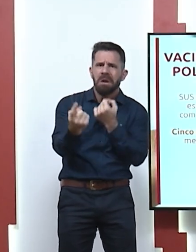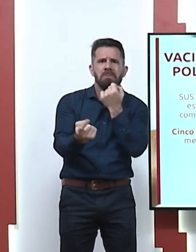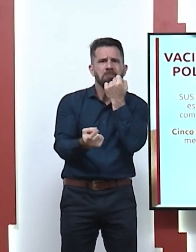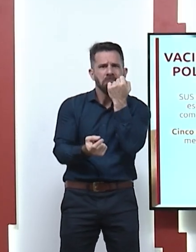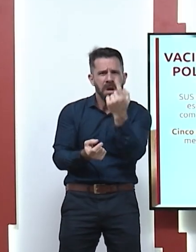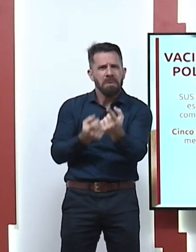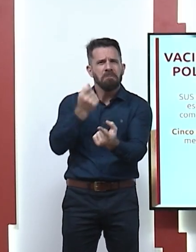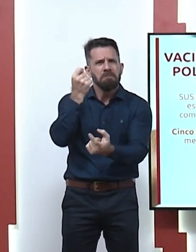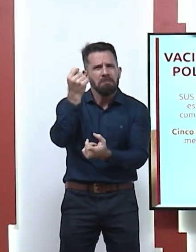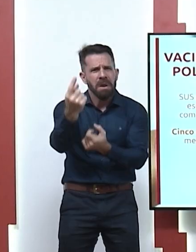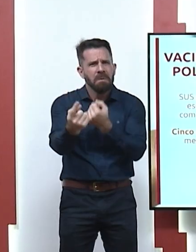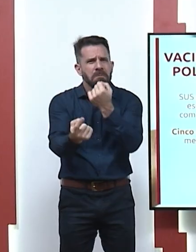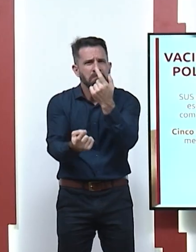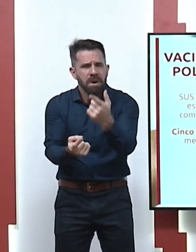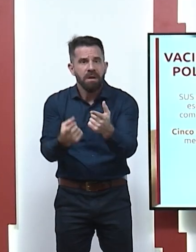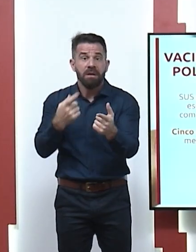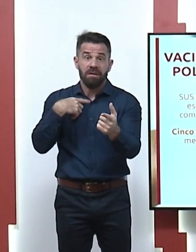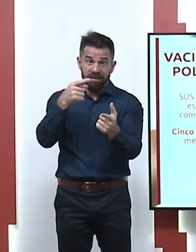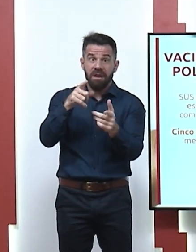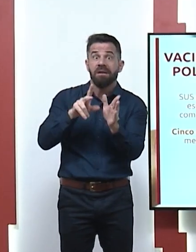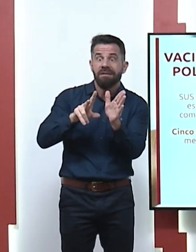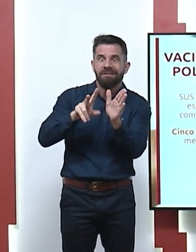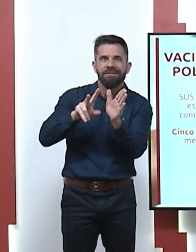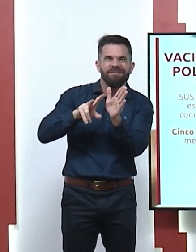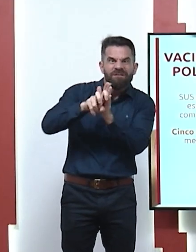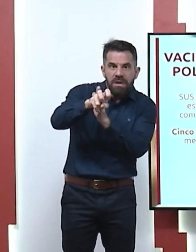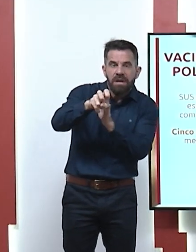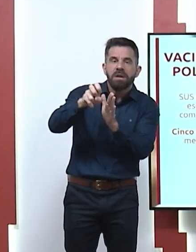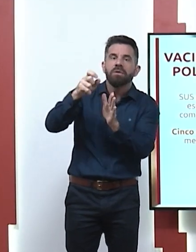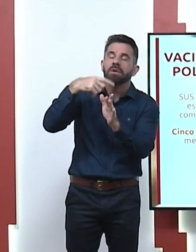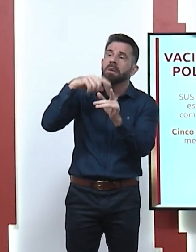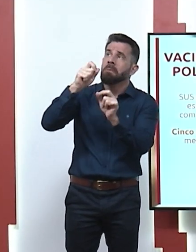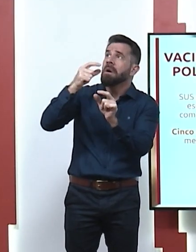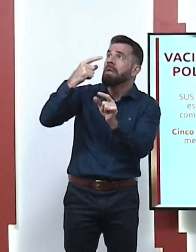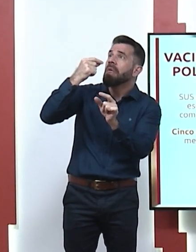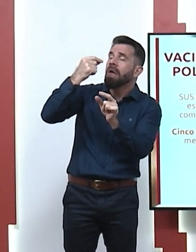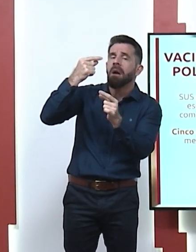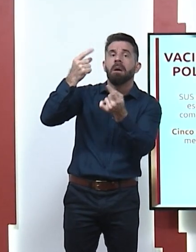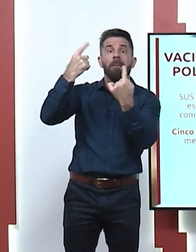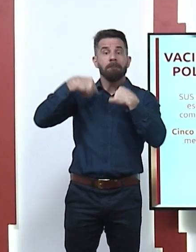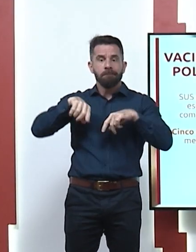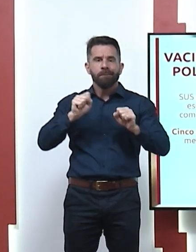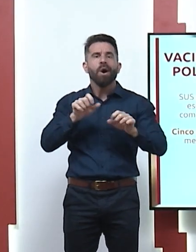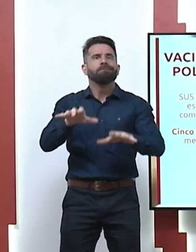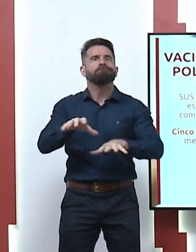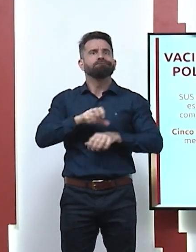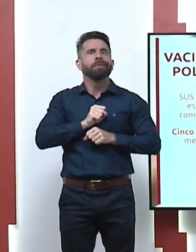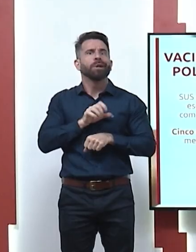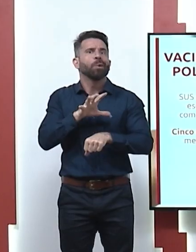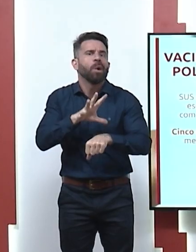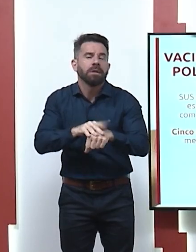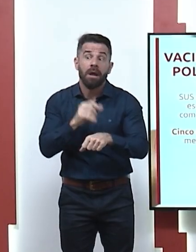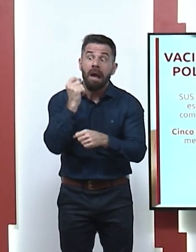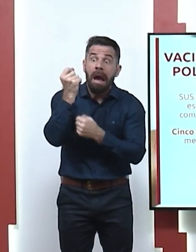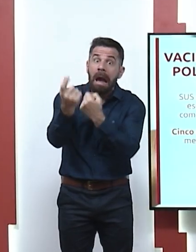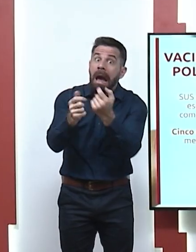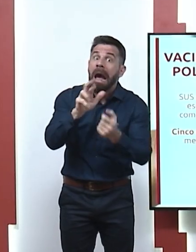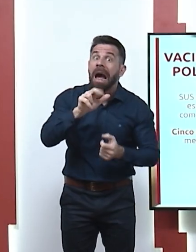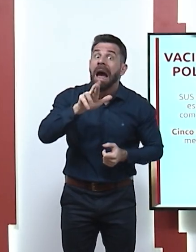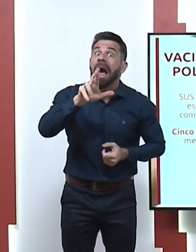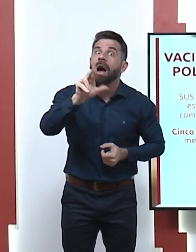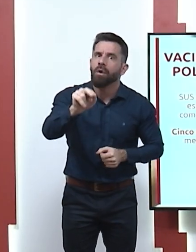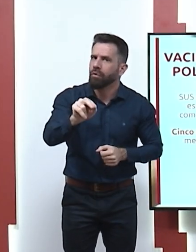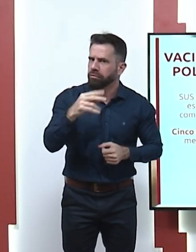vírus atenuado da vacina oral podia causar mutações e provocar a doença, isso em situações raras, viu?